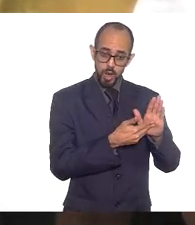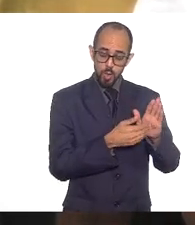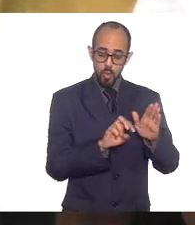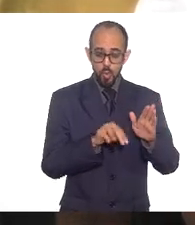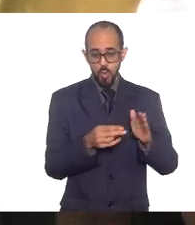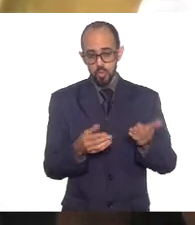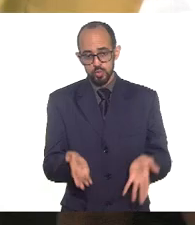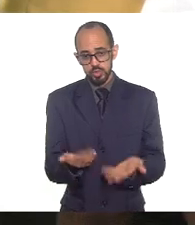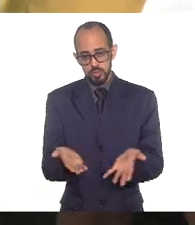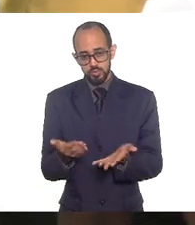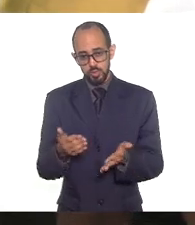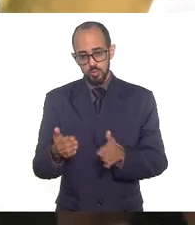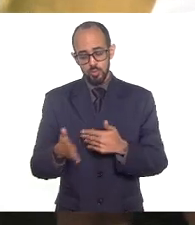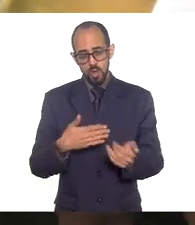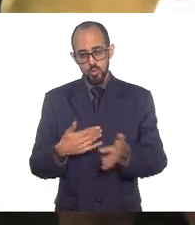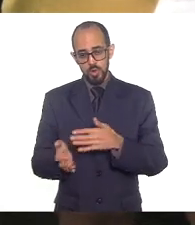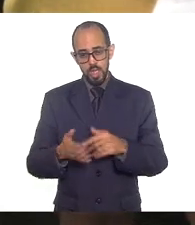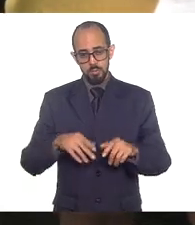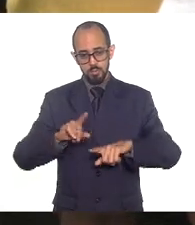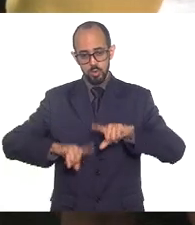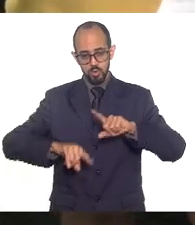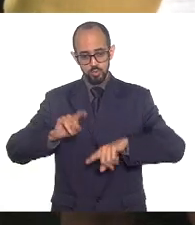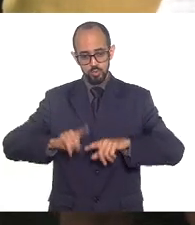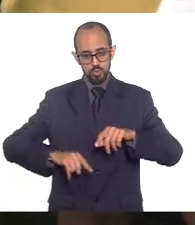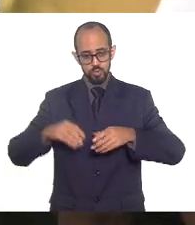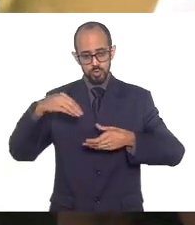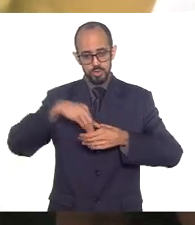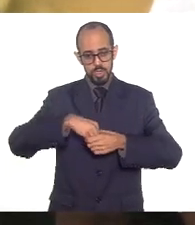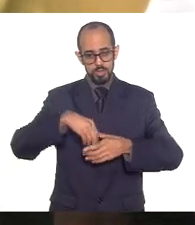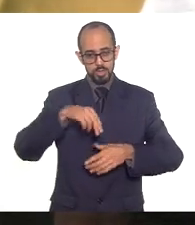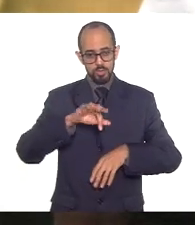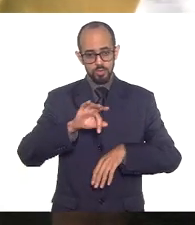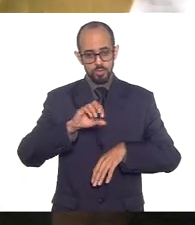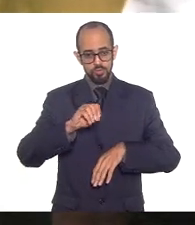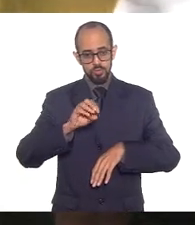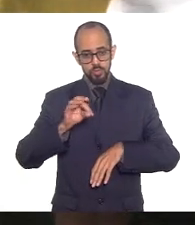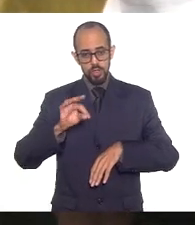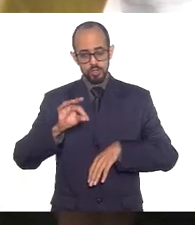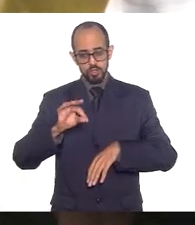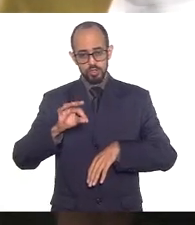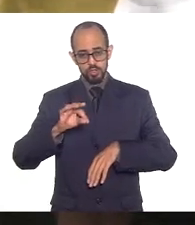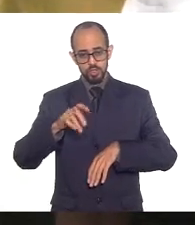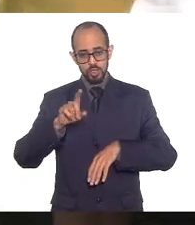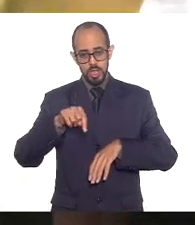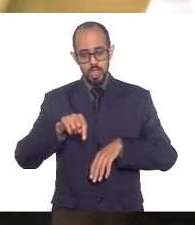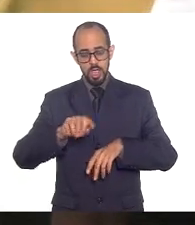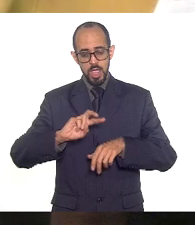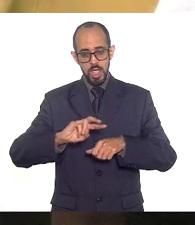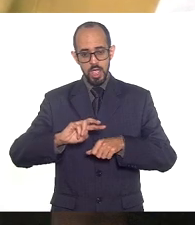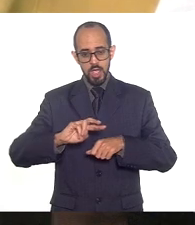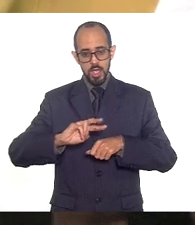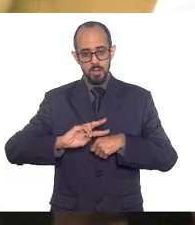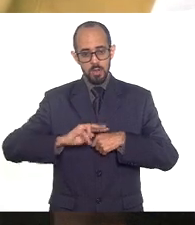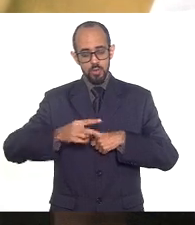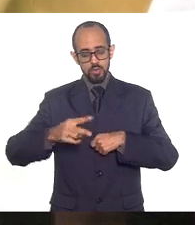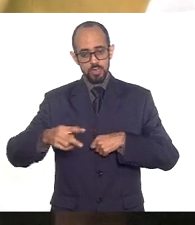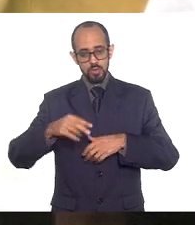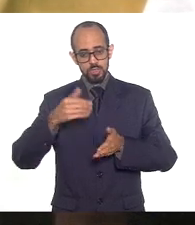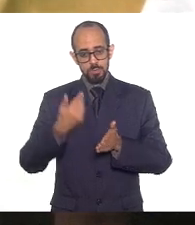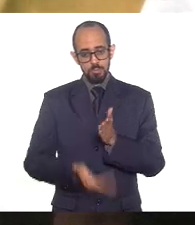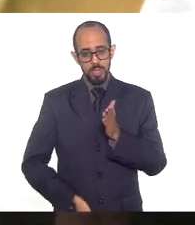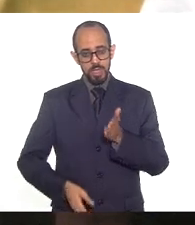qualquer produto que entra no pote representa perda de receita